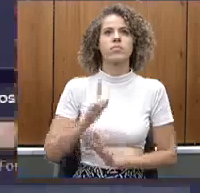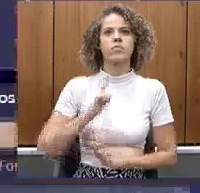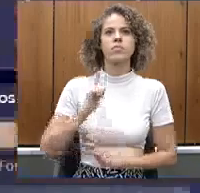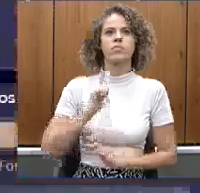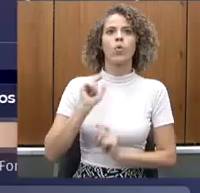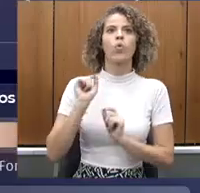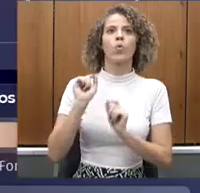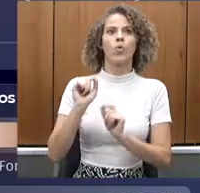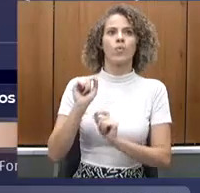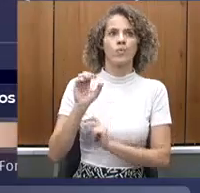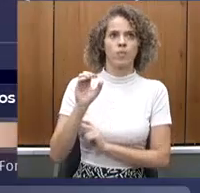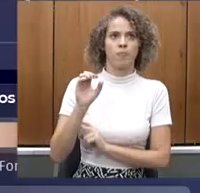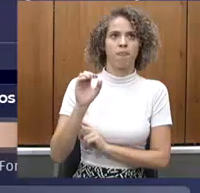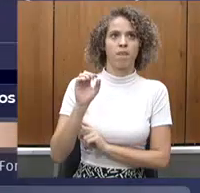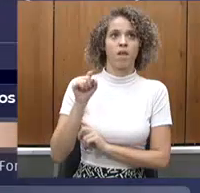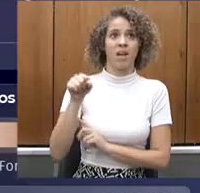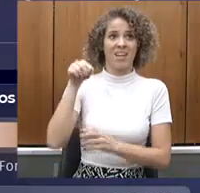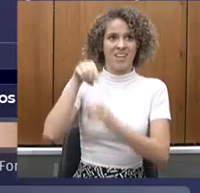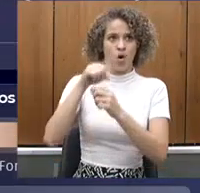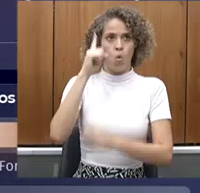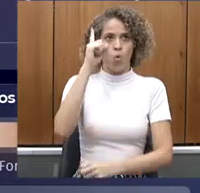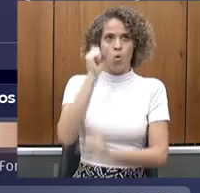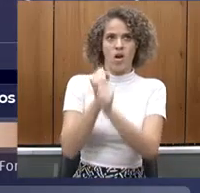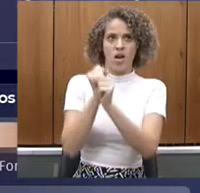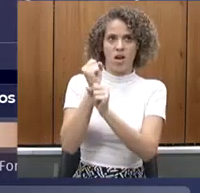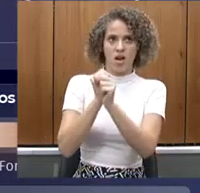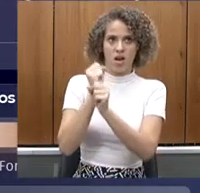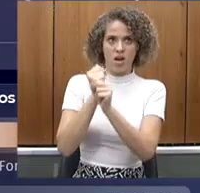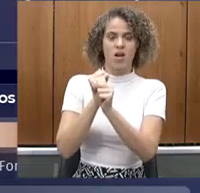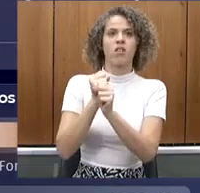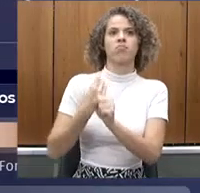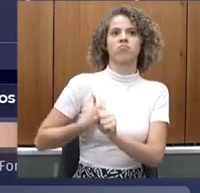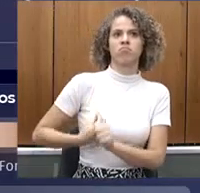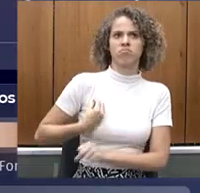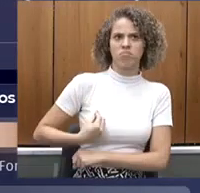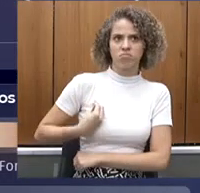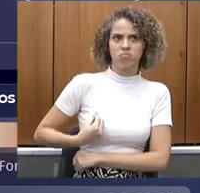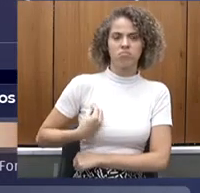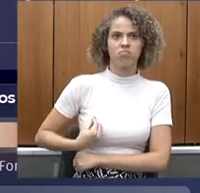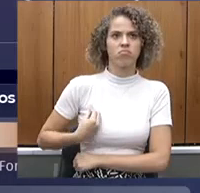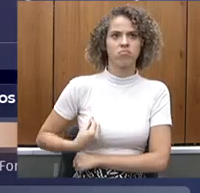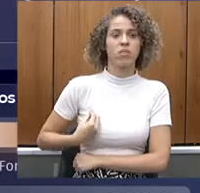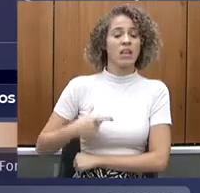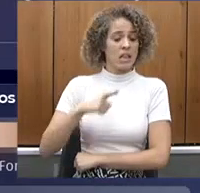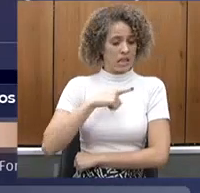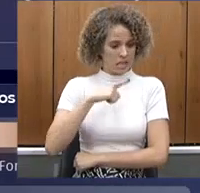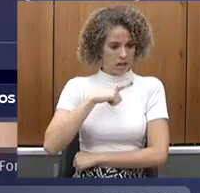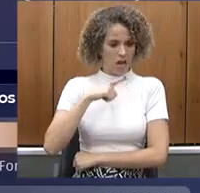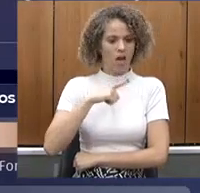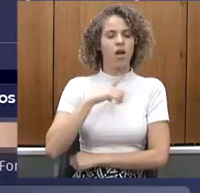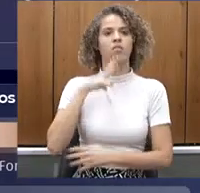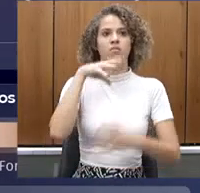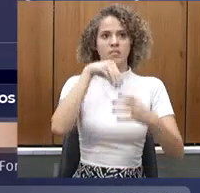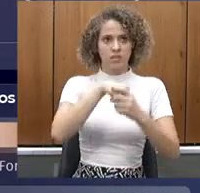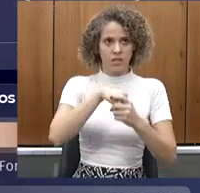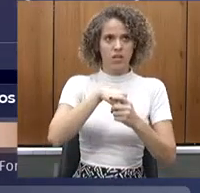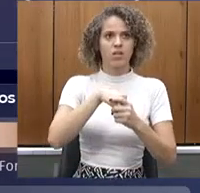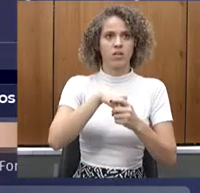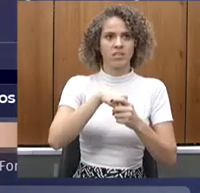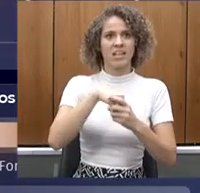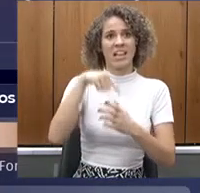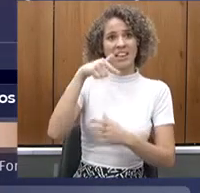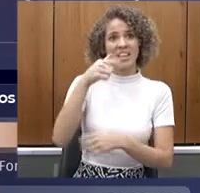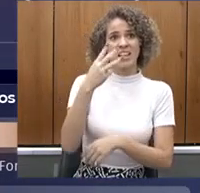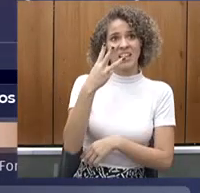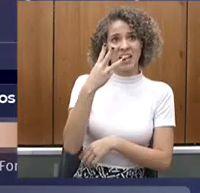104.5 milhões no período todo foram destinados para essas obras então tem a parte dos colégios Tiradentes também 73 milhões